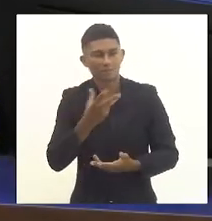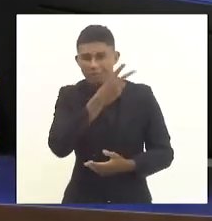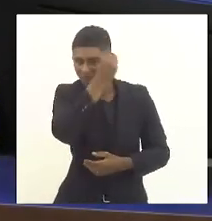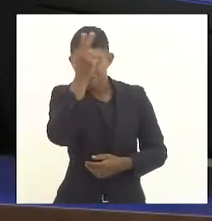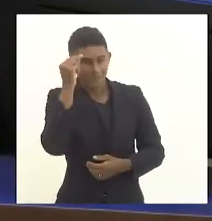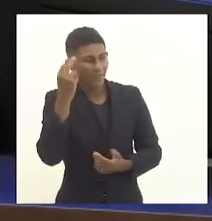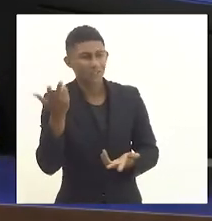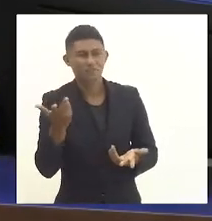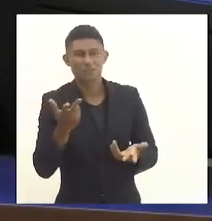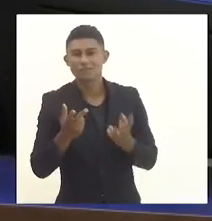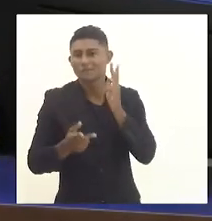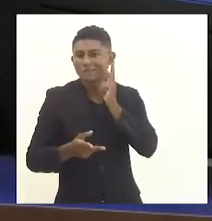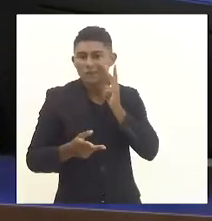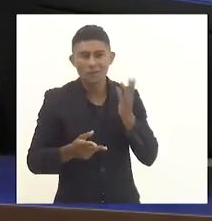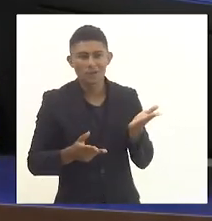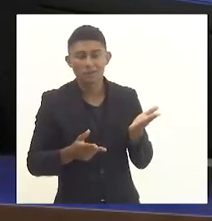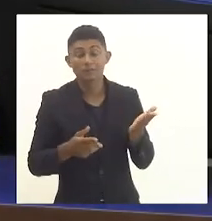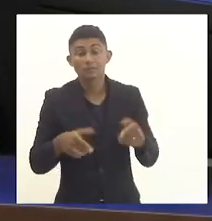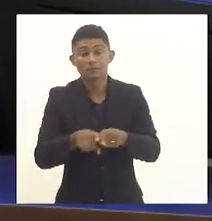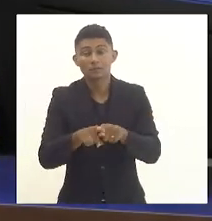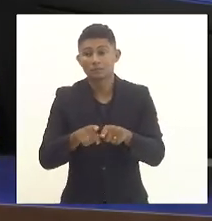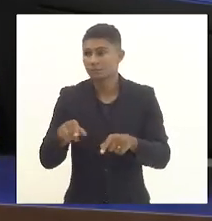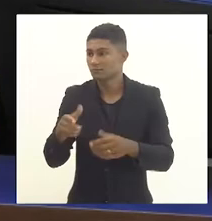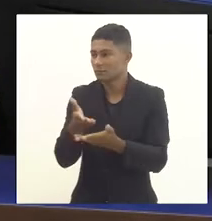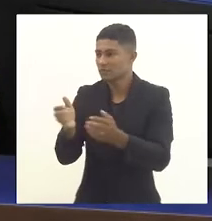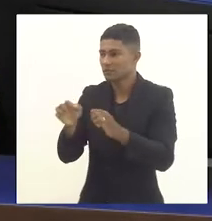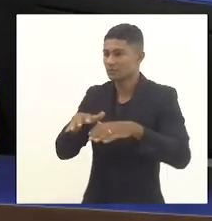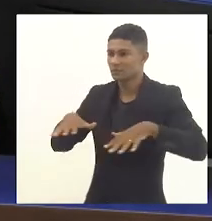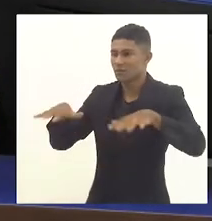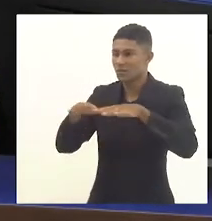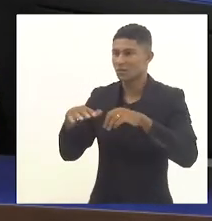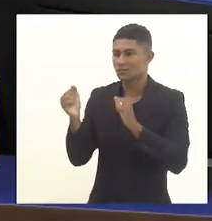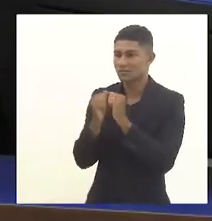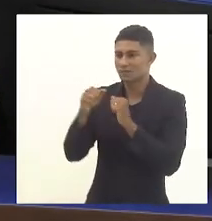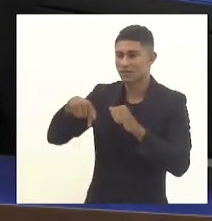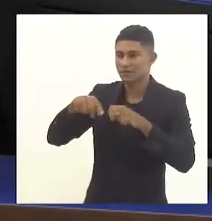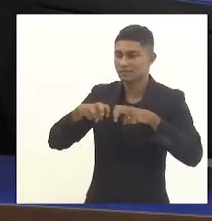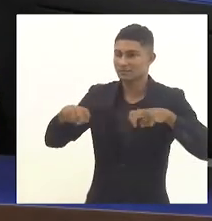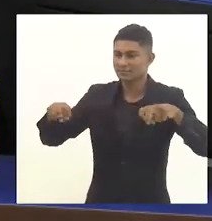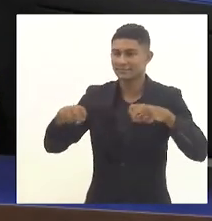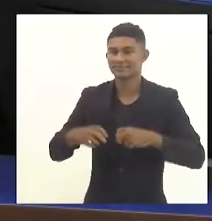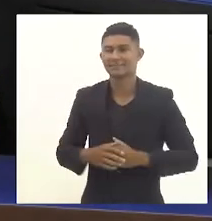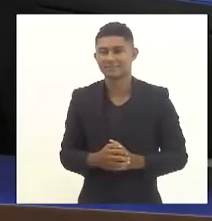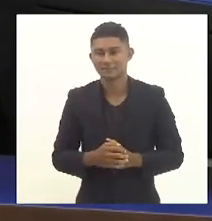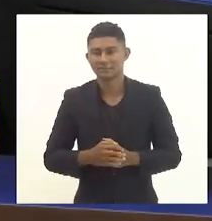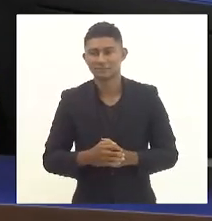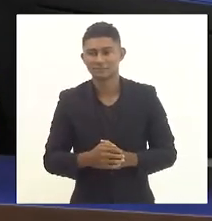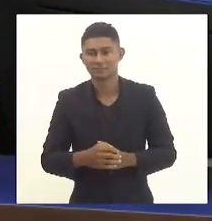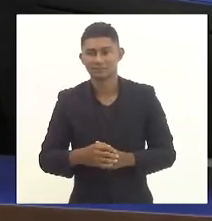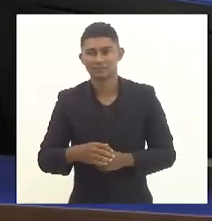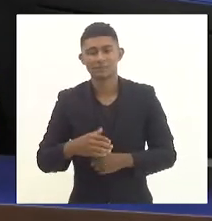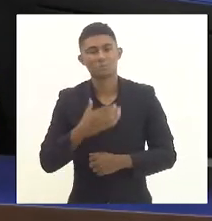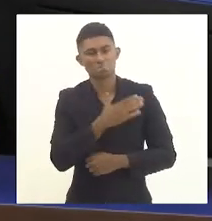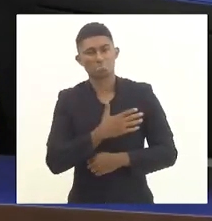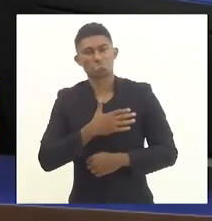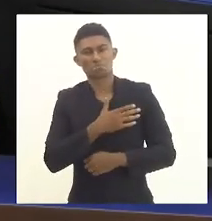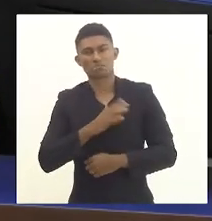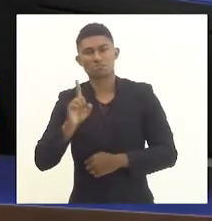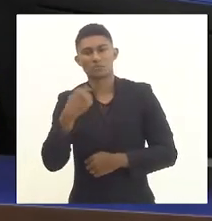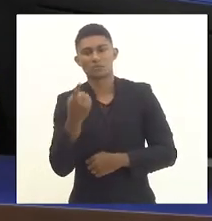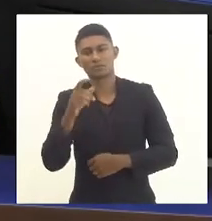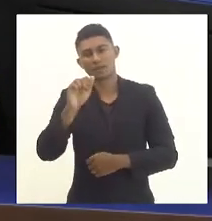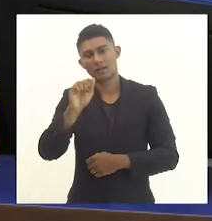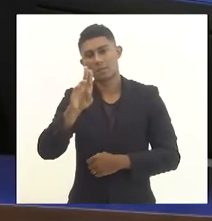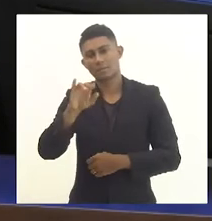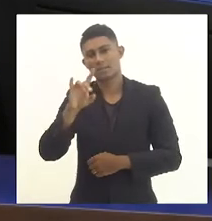também o outro lado aqui, Bruno, todos que estão aqui, Luciano Stutz também. É um prazer para nós da BD estar aqui, deputado.